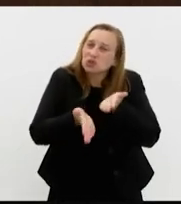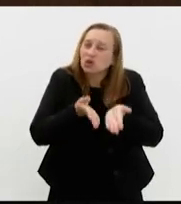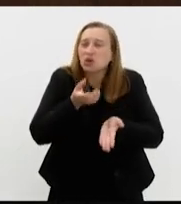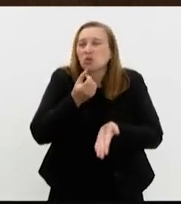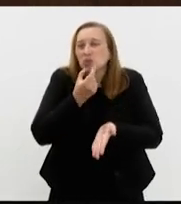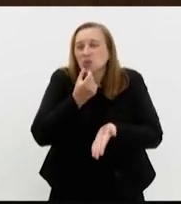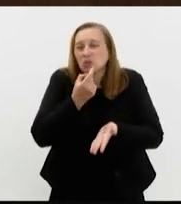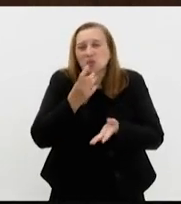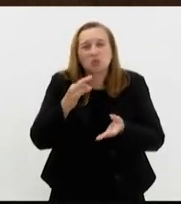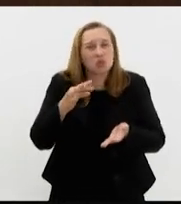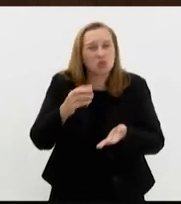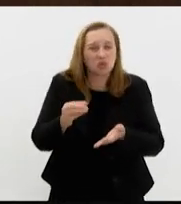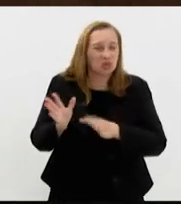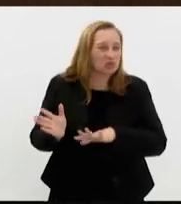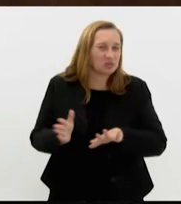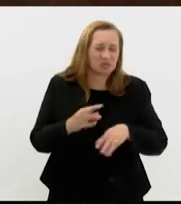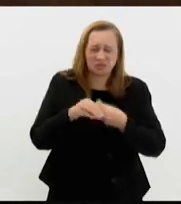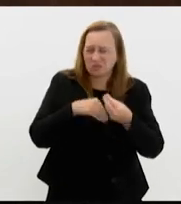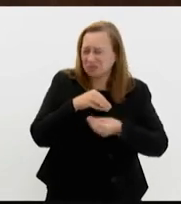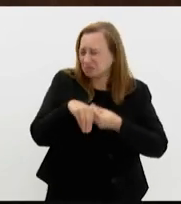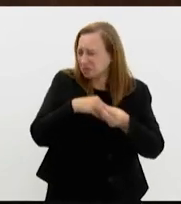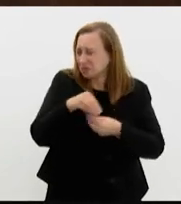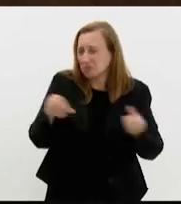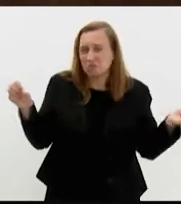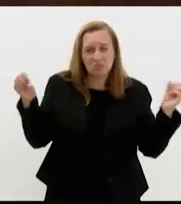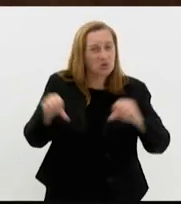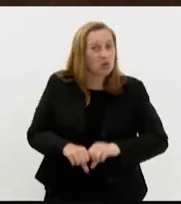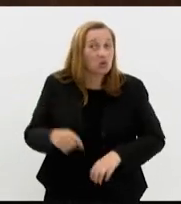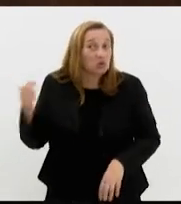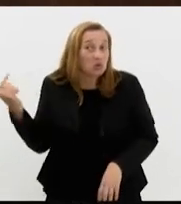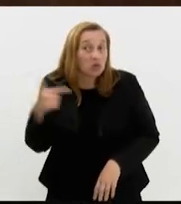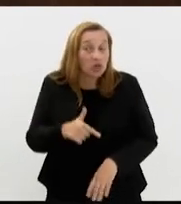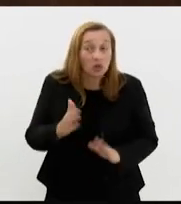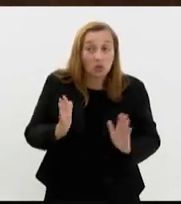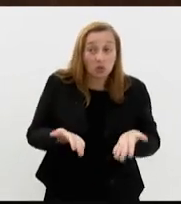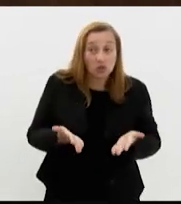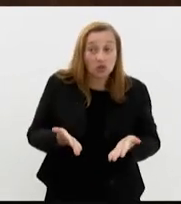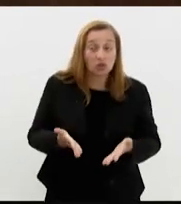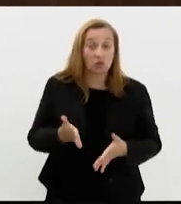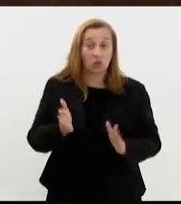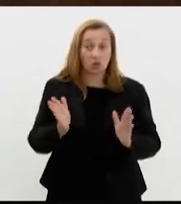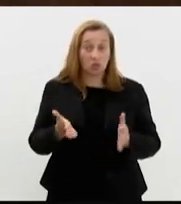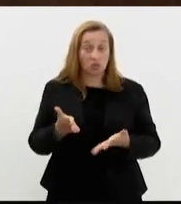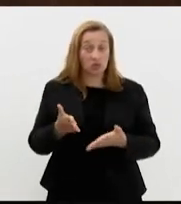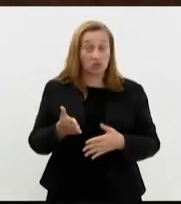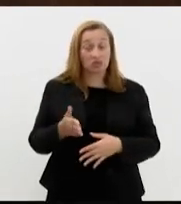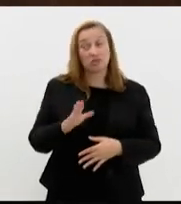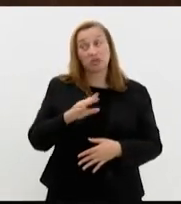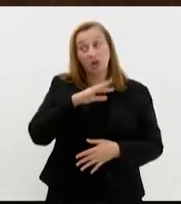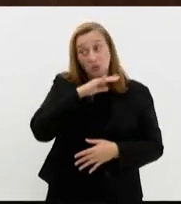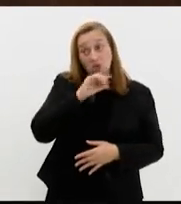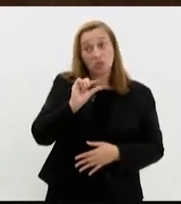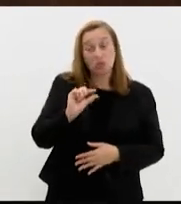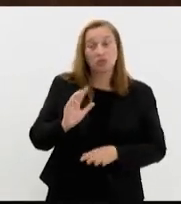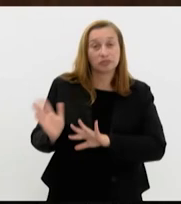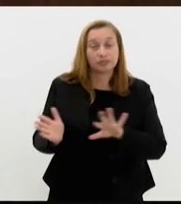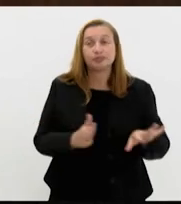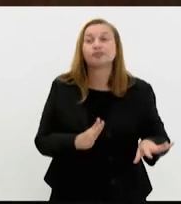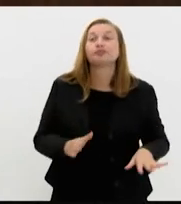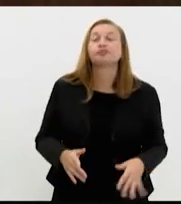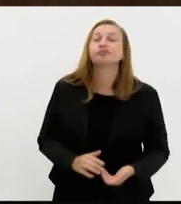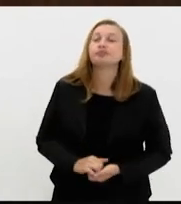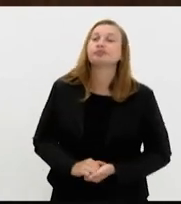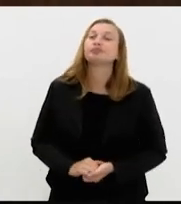uma bagunça pior do que hoje, mas hoje ainda não está legal. Agora, veja, eu